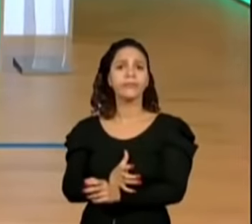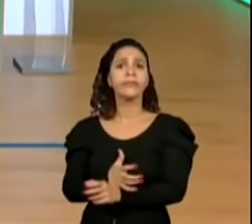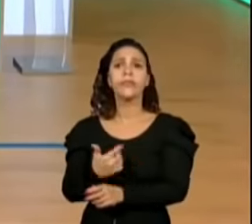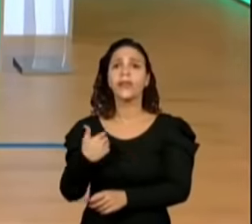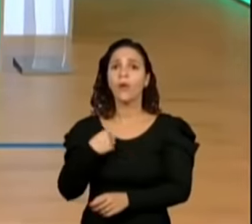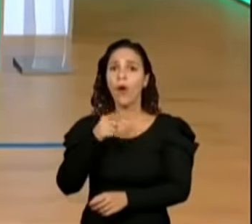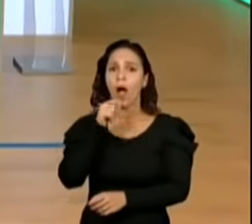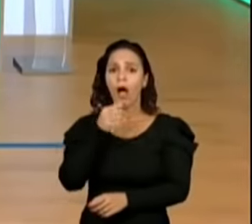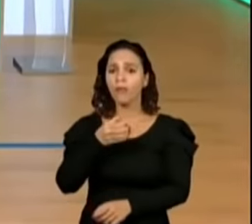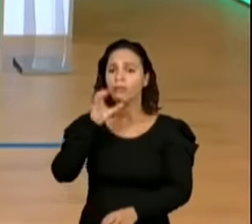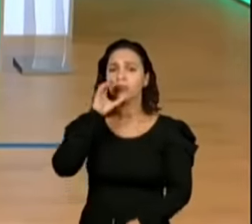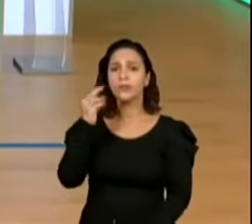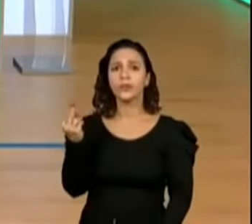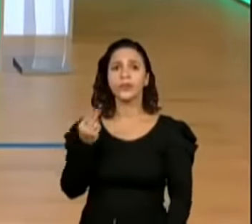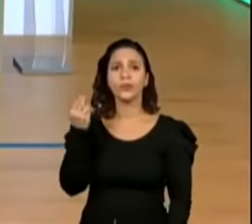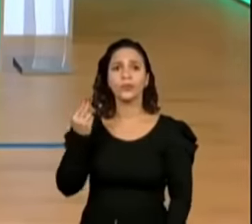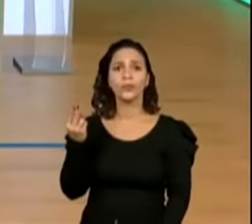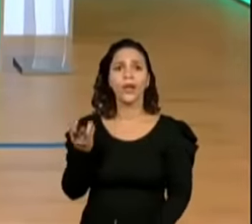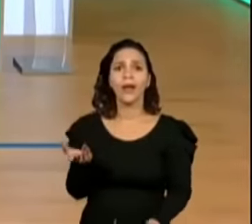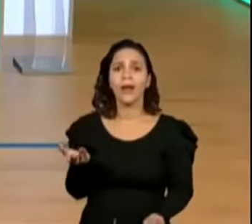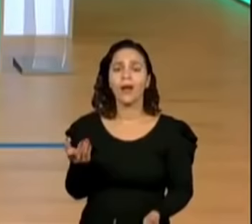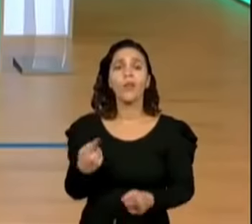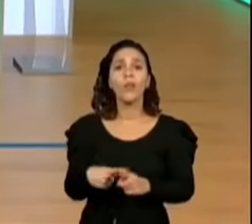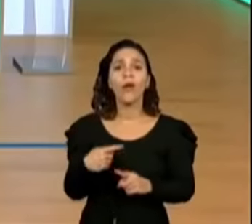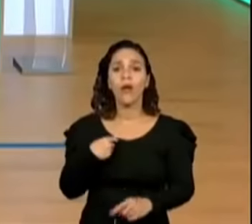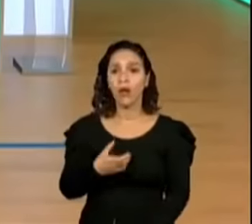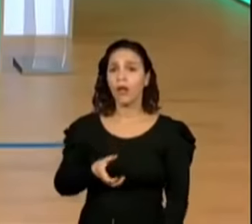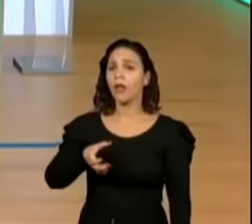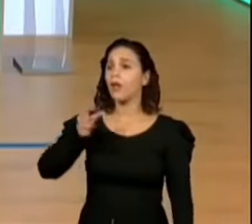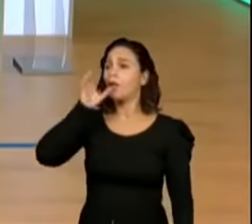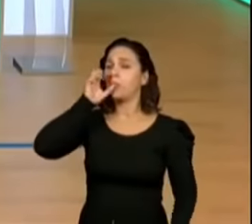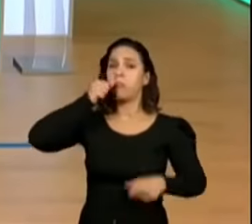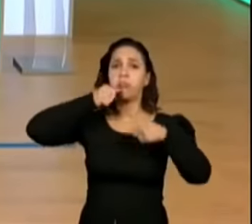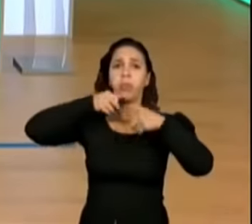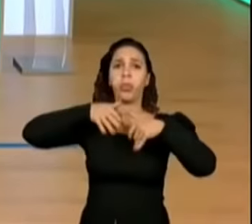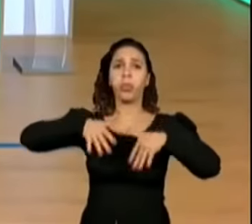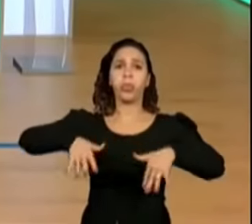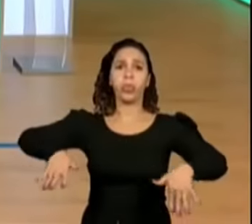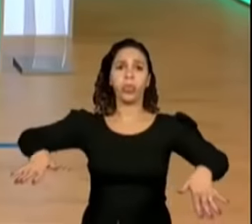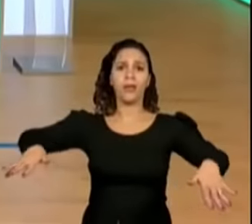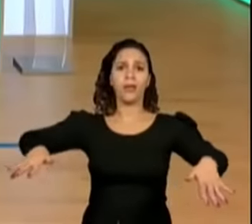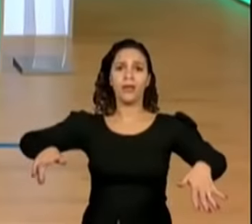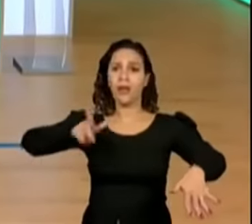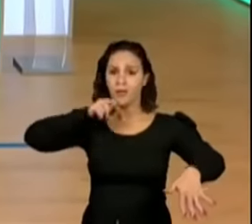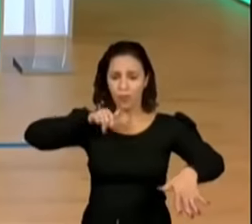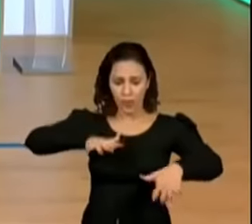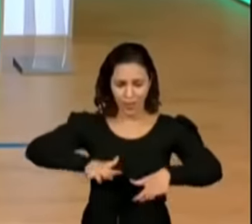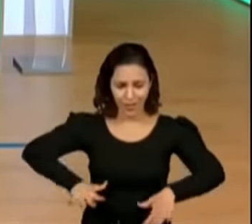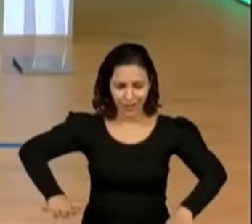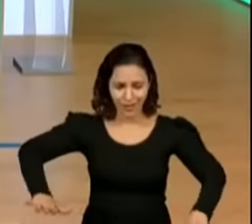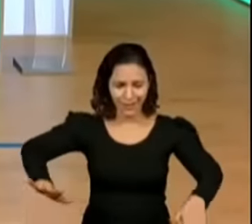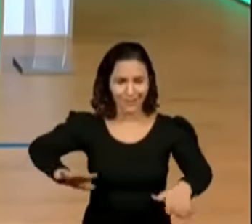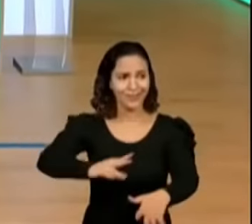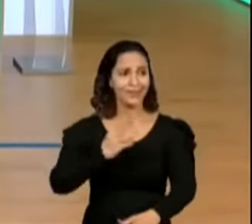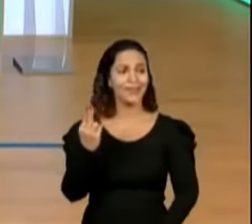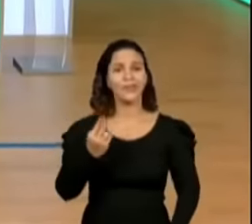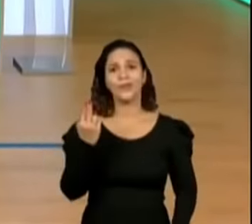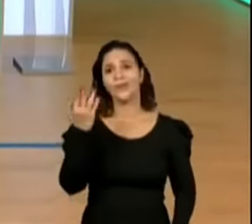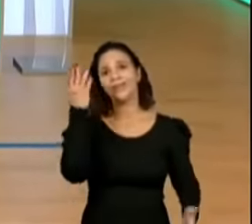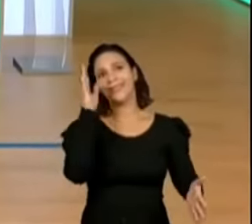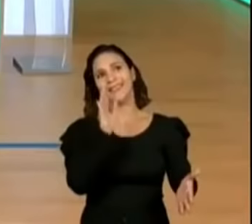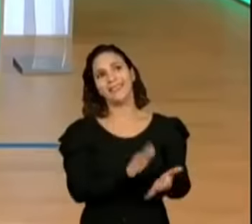tomar água, nem suco, porque ia vazar tudo e molhar a casa inteira.